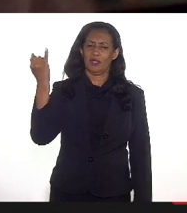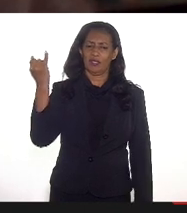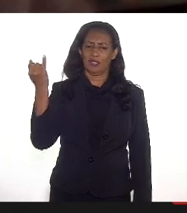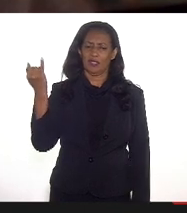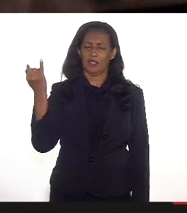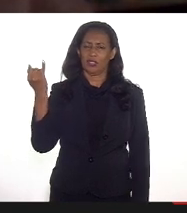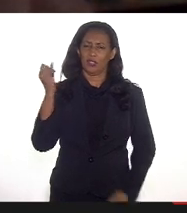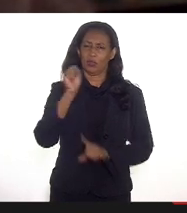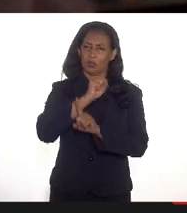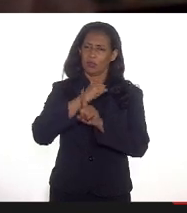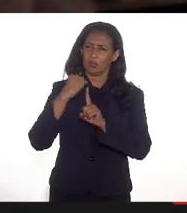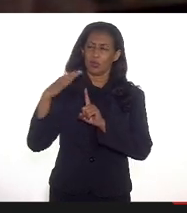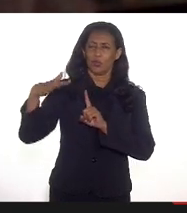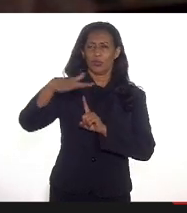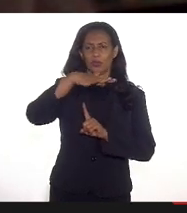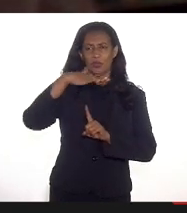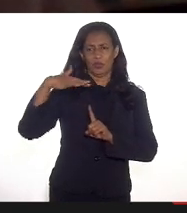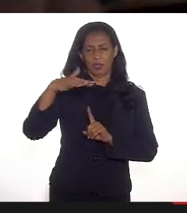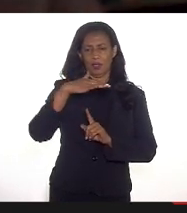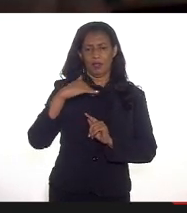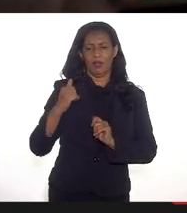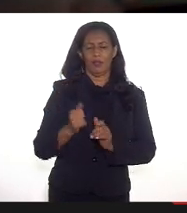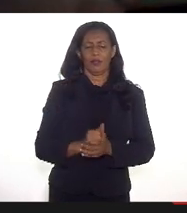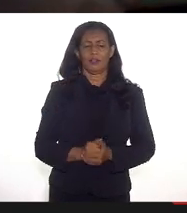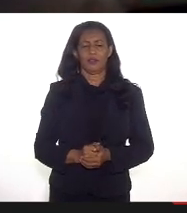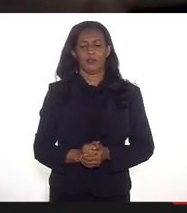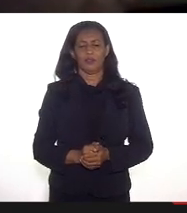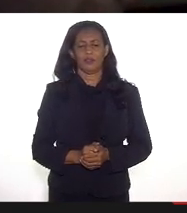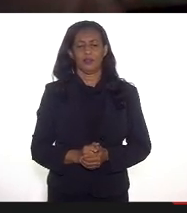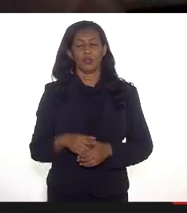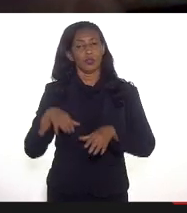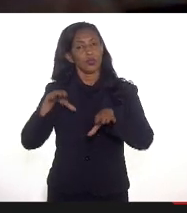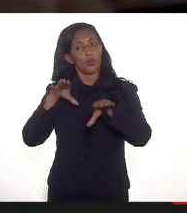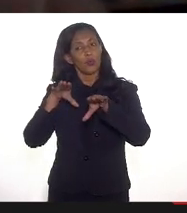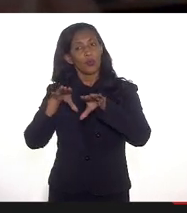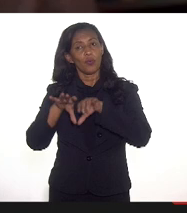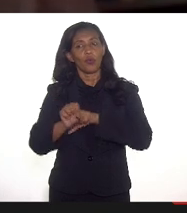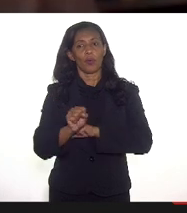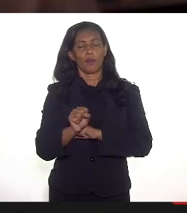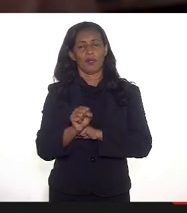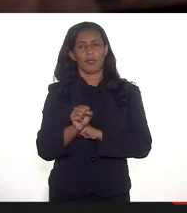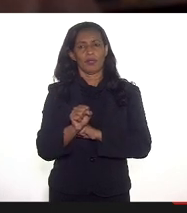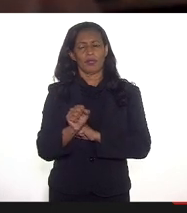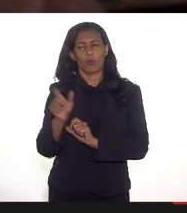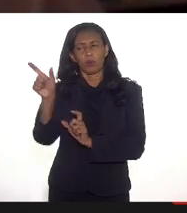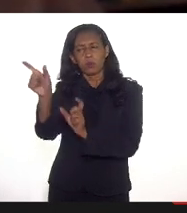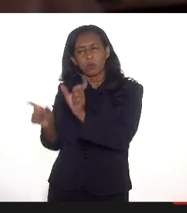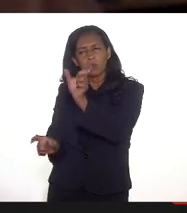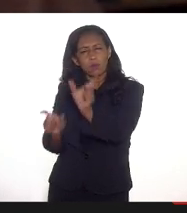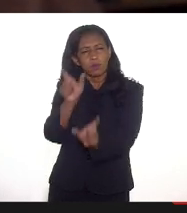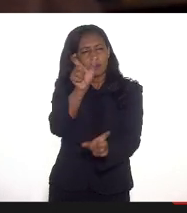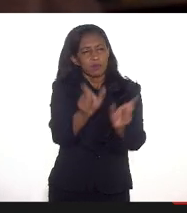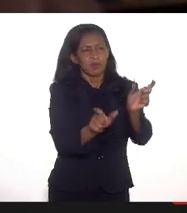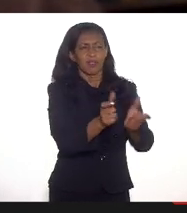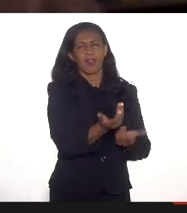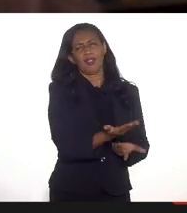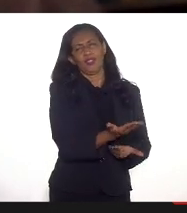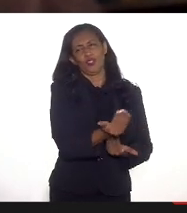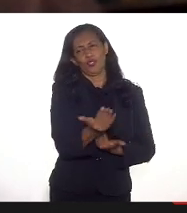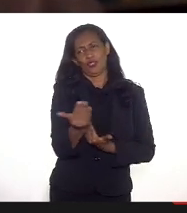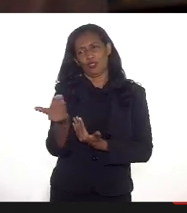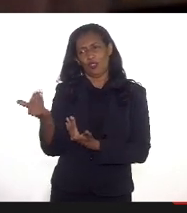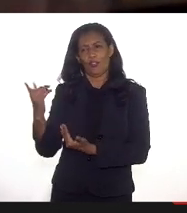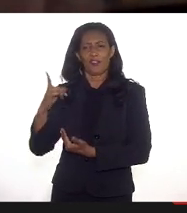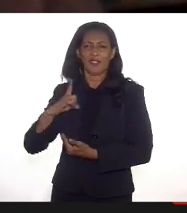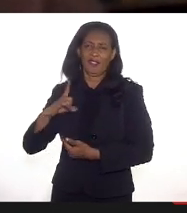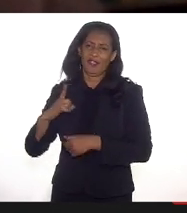promoção social, né, de formação, né, de cada jovem que nós temos aqui no nosso estado.